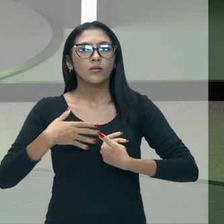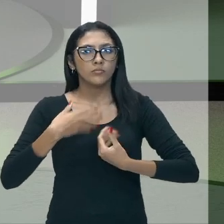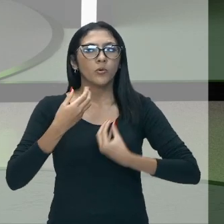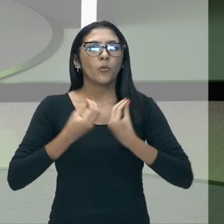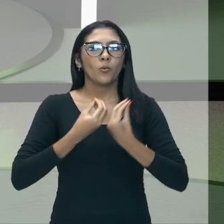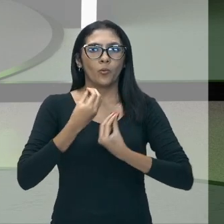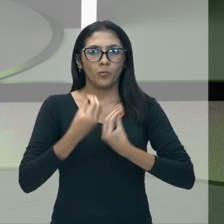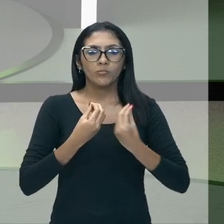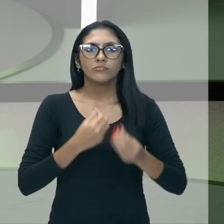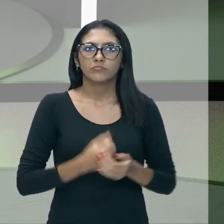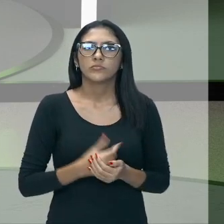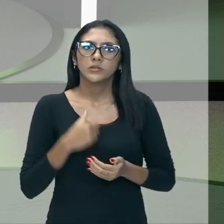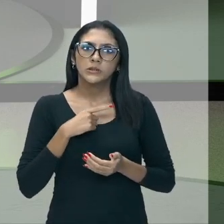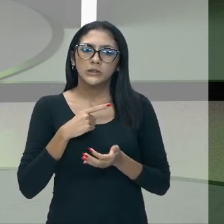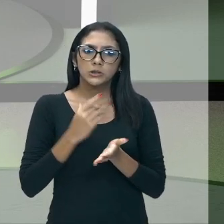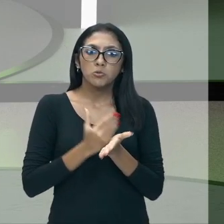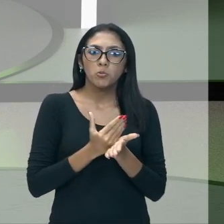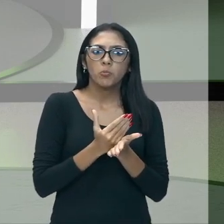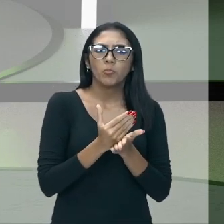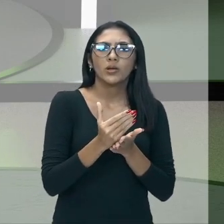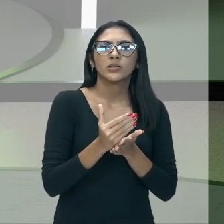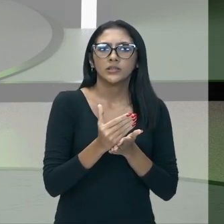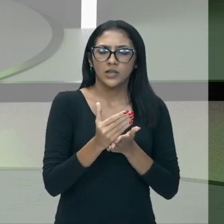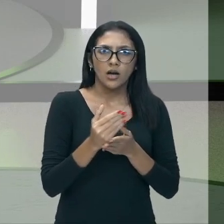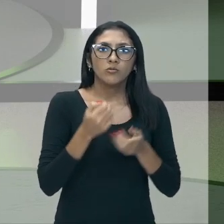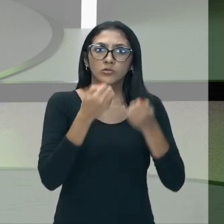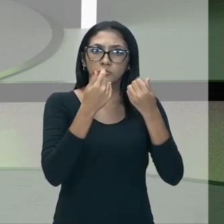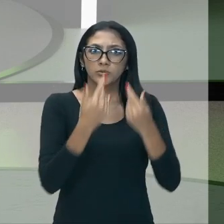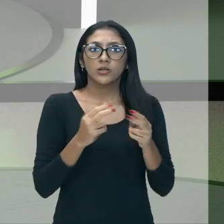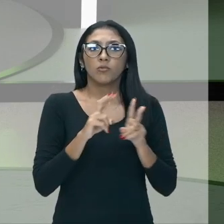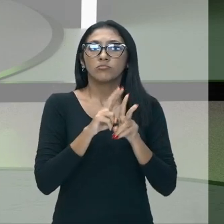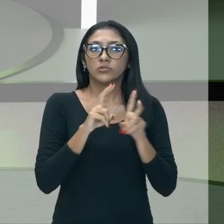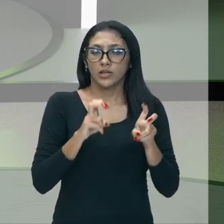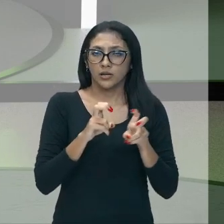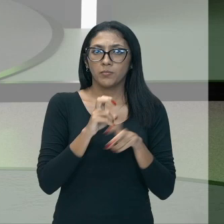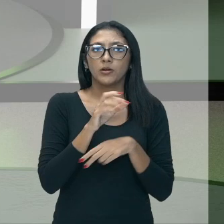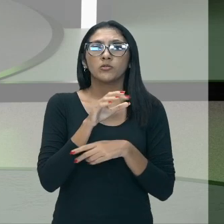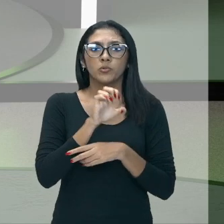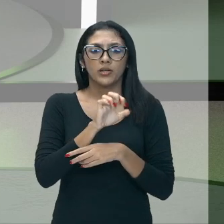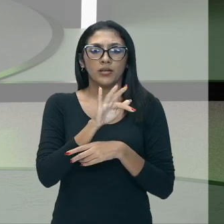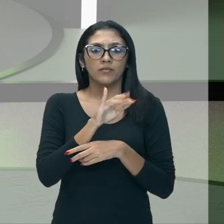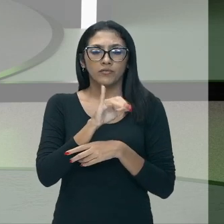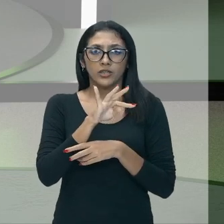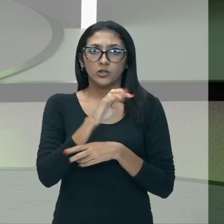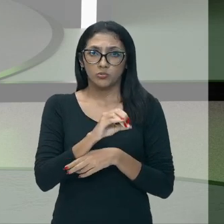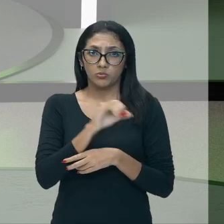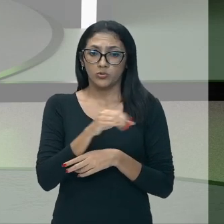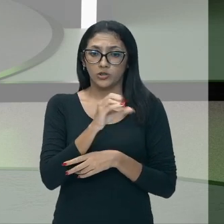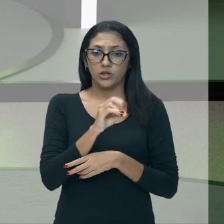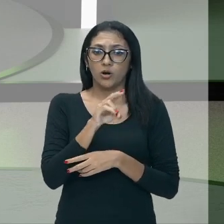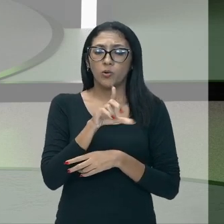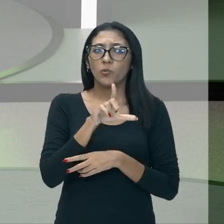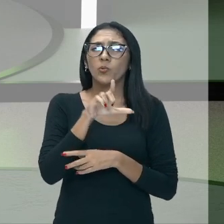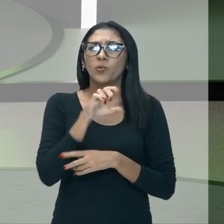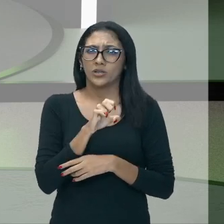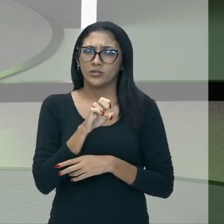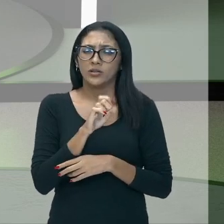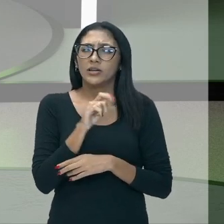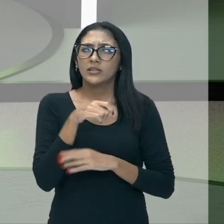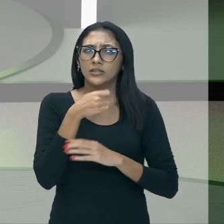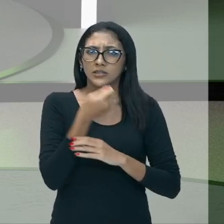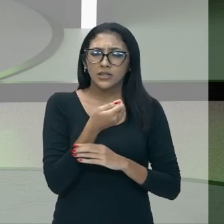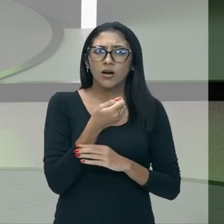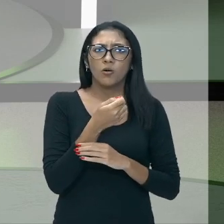vamos fazer uma introdução com o efeito Joule, mas o objetivo maior da aula com vocês aí é